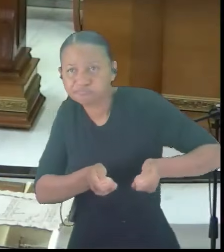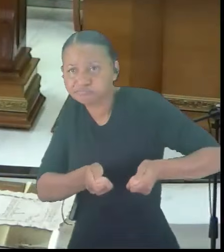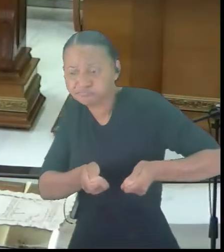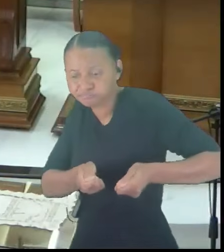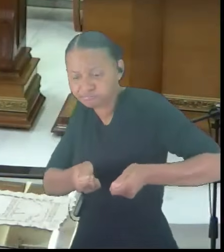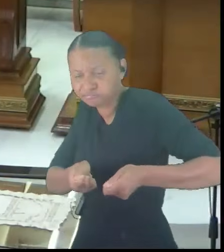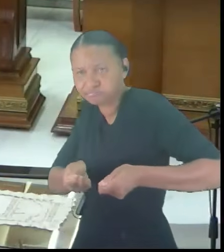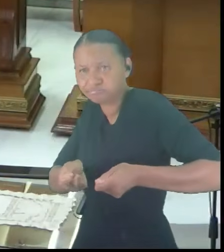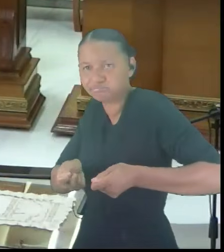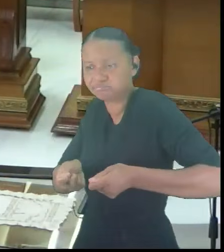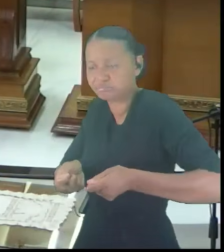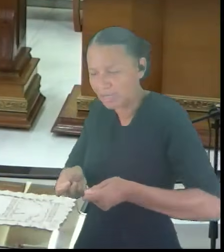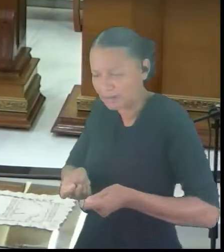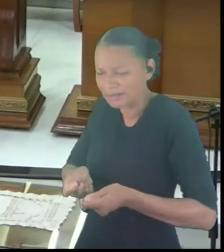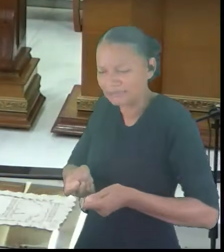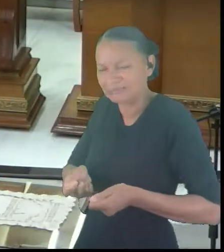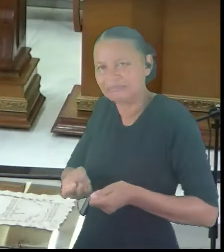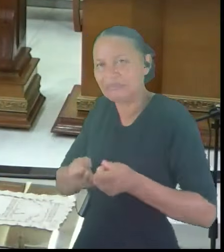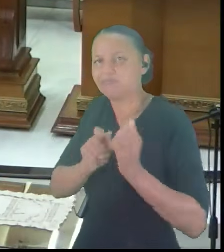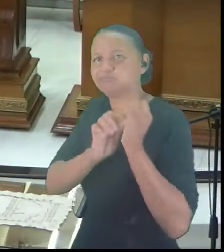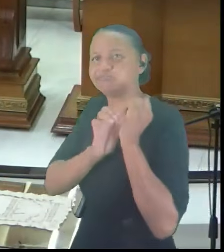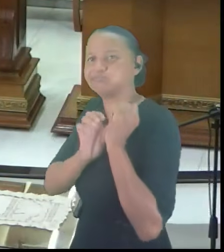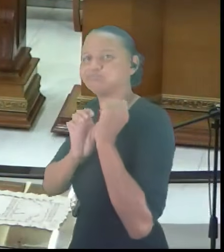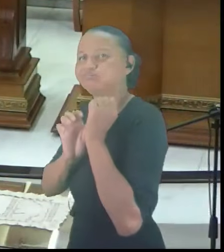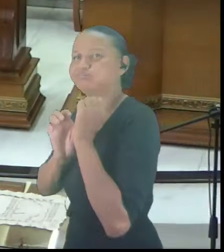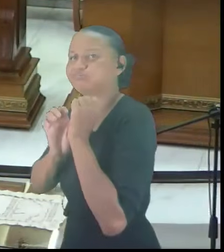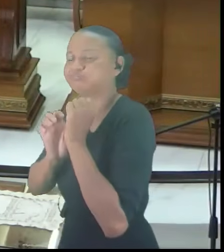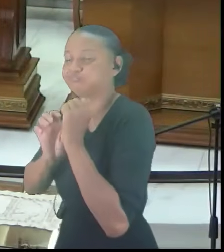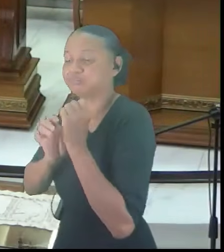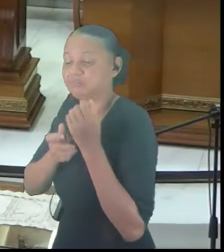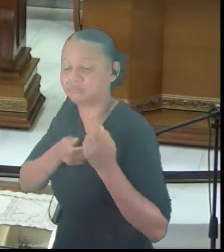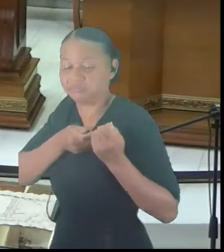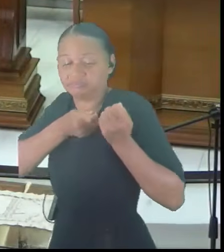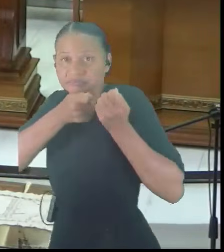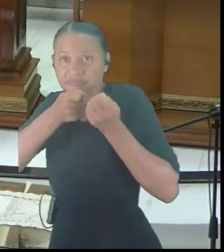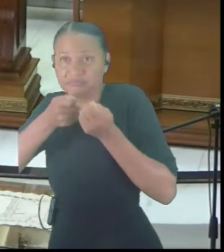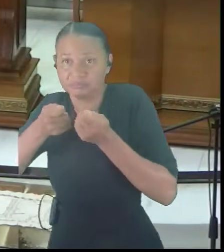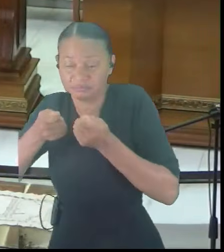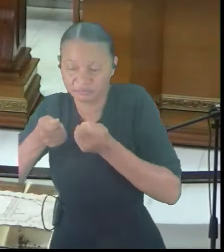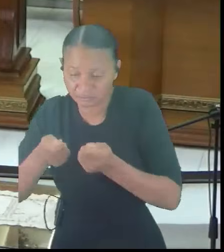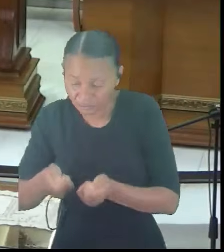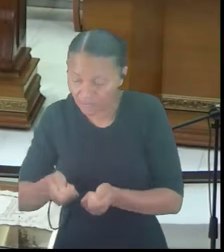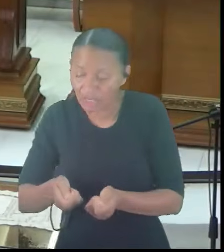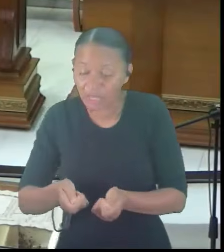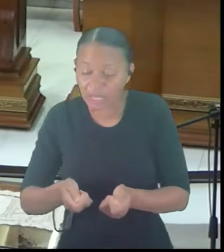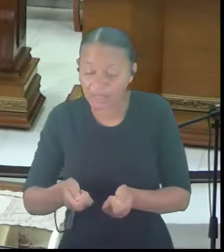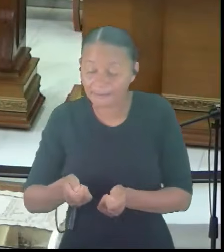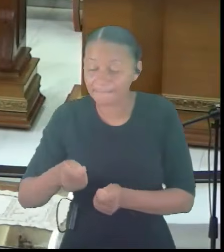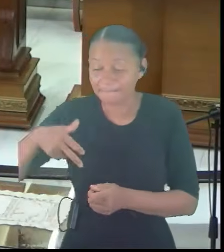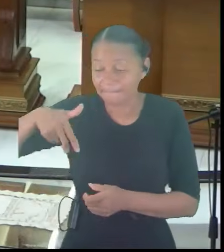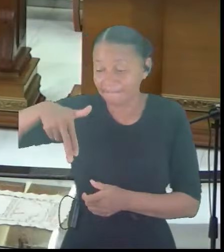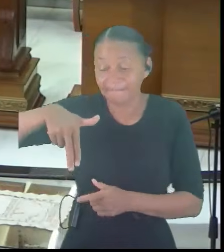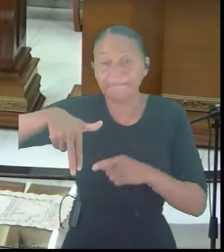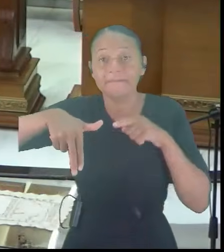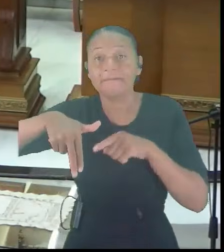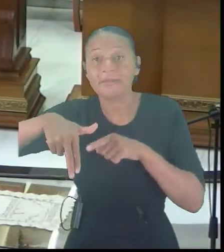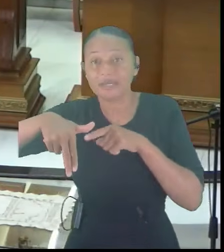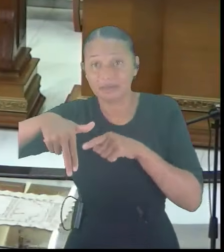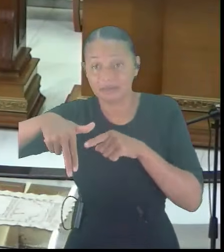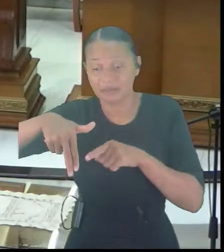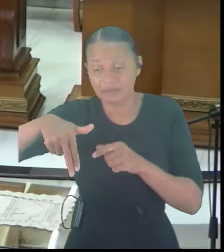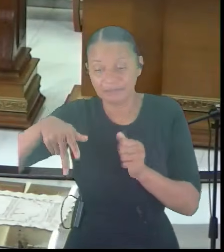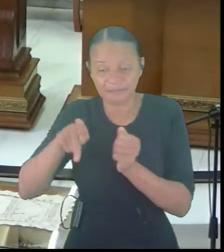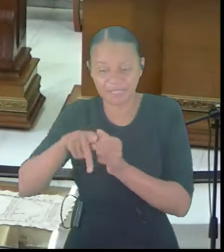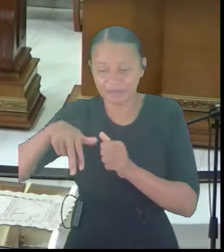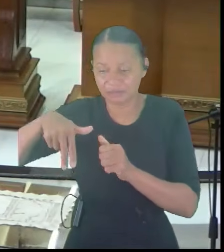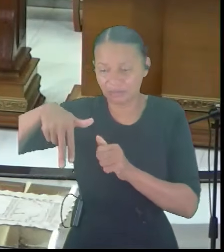camilhas, para que, ao menos, a sombra de Pedro,